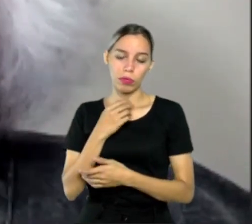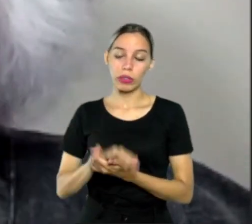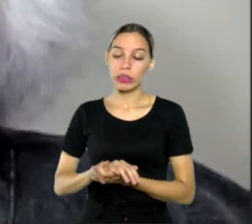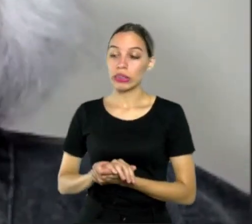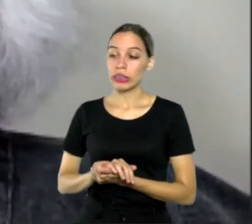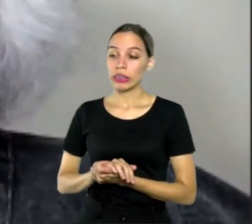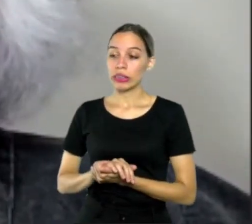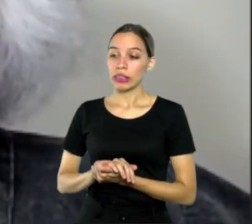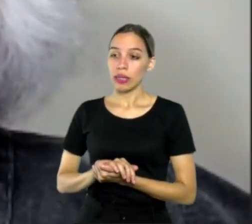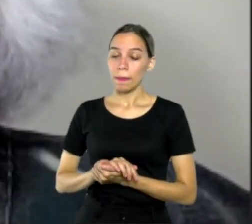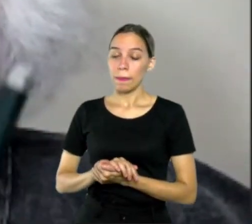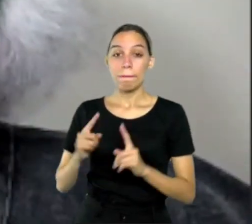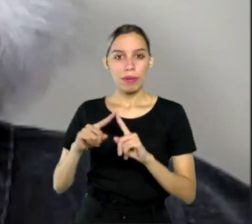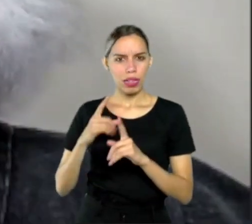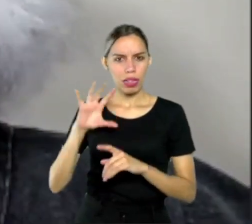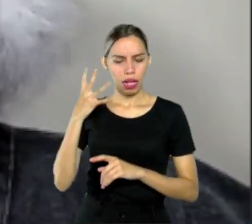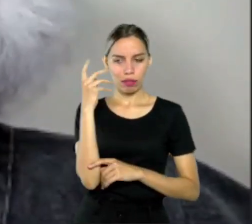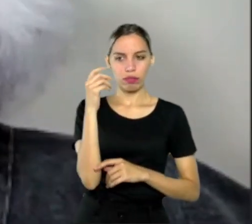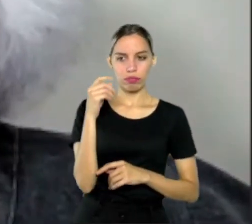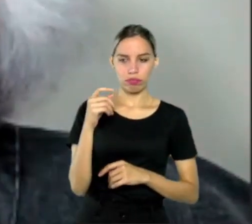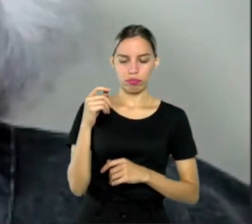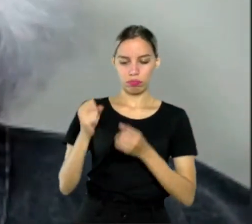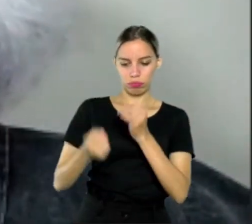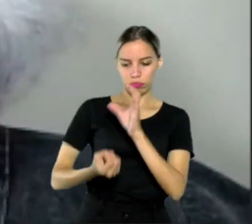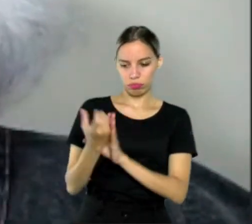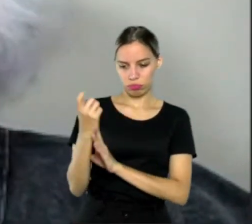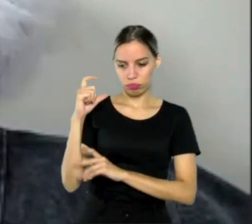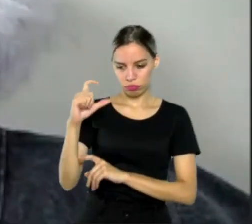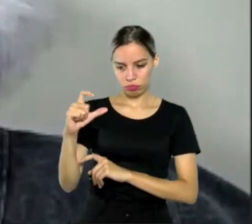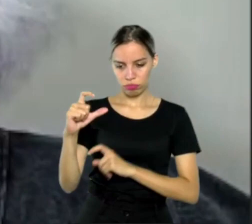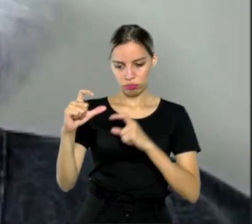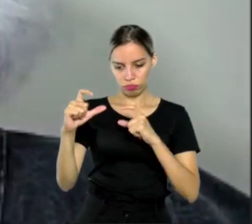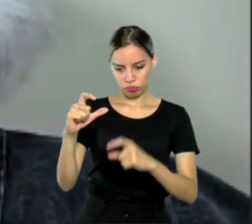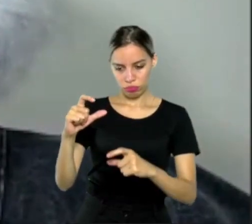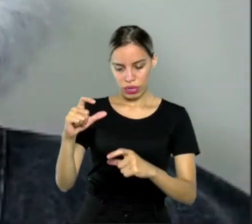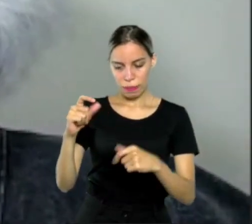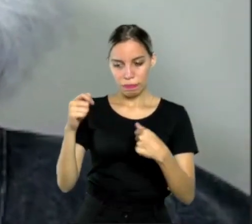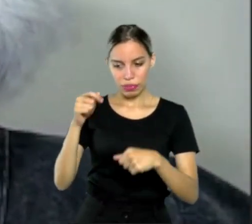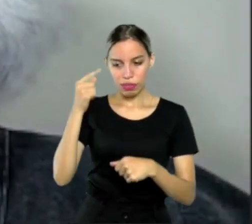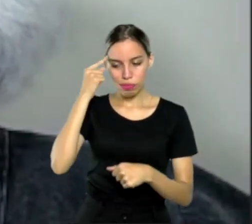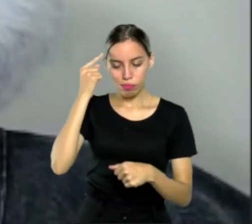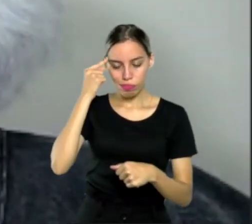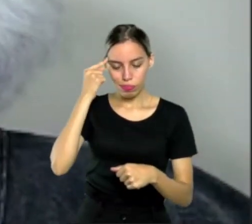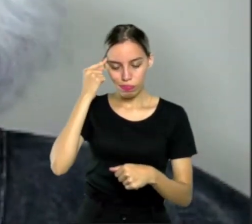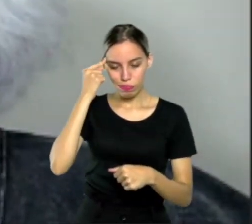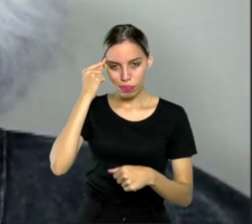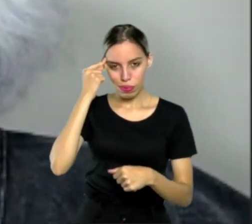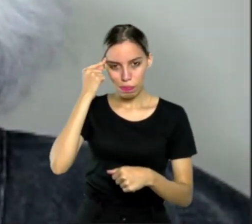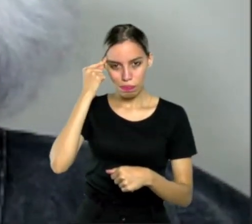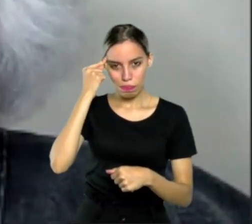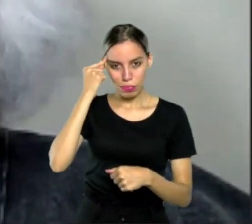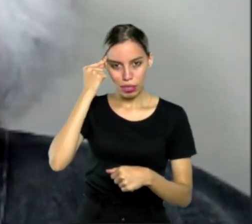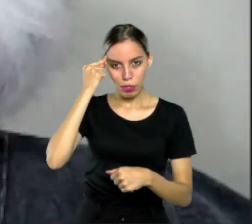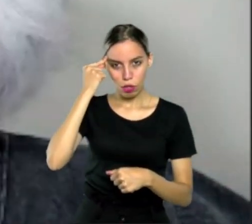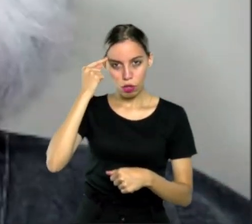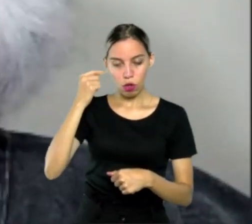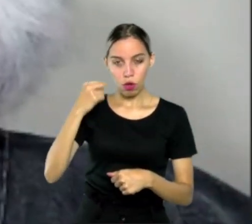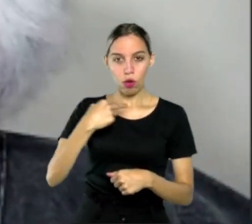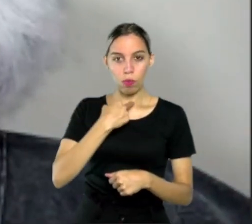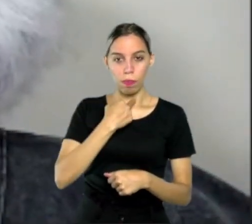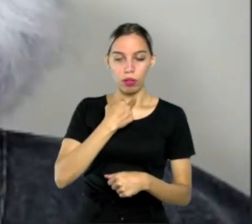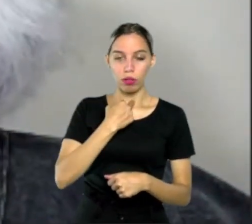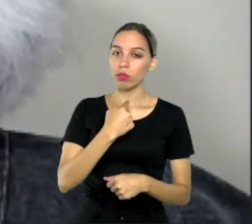a criatividade, a criação, você tem que estar com a mente mais desocupada. Eu acredito